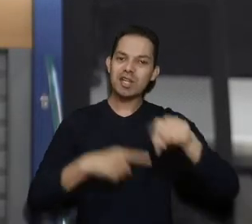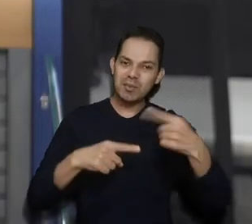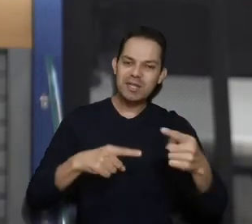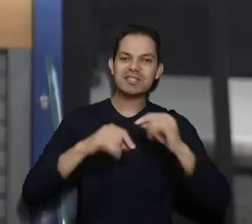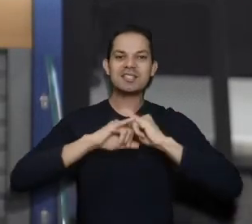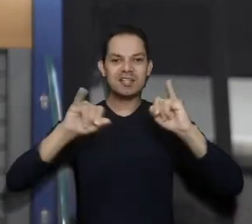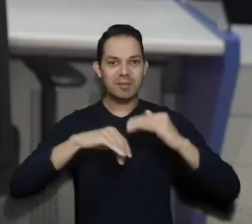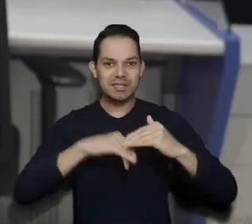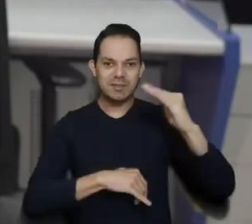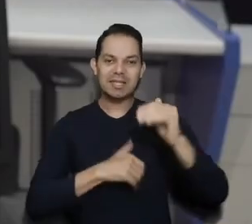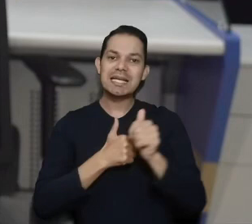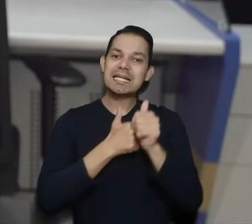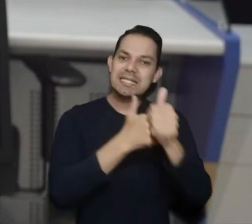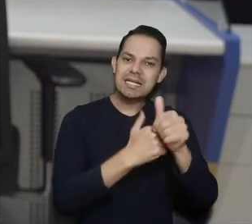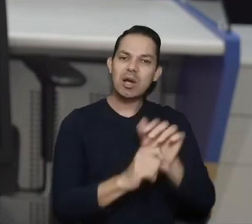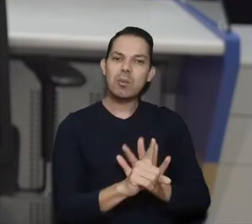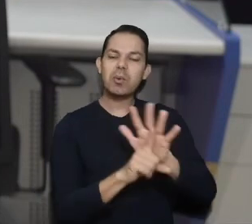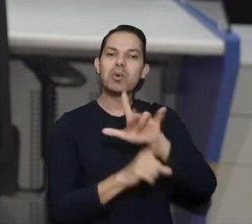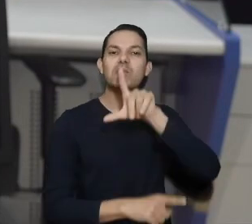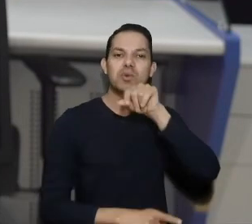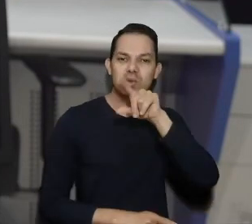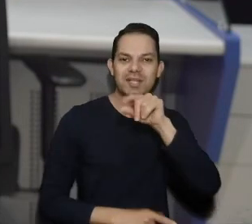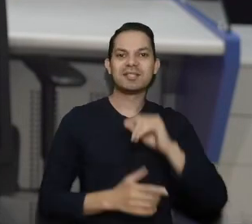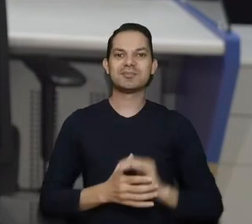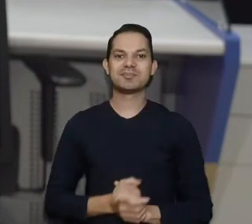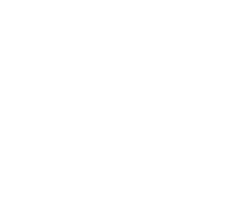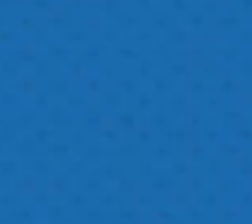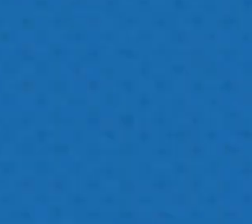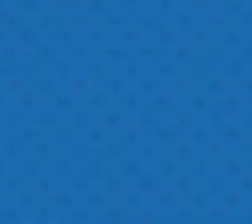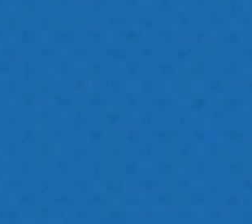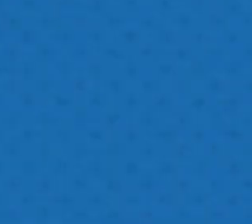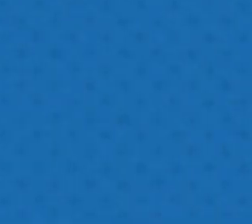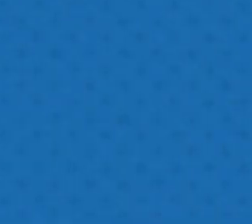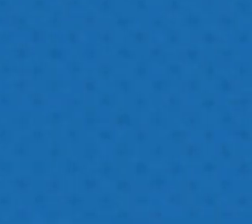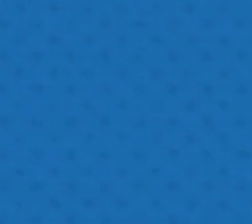você na próxima previsão. Siga a Defesa Civil Nacional no Twitter.